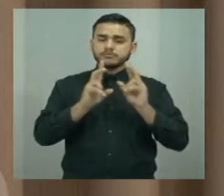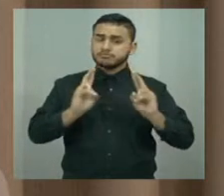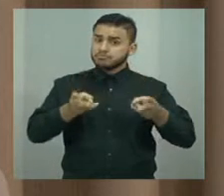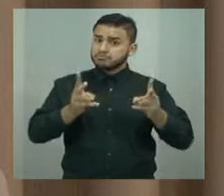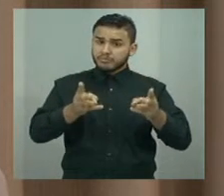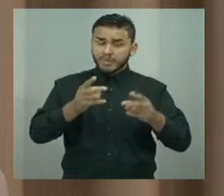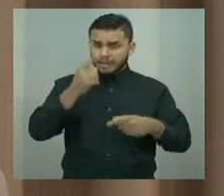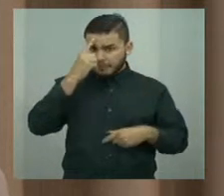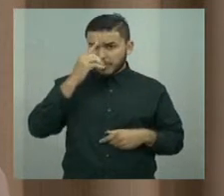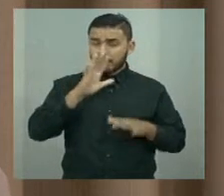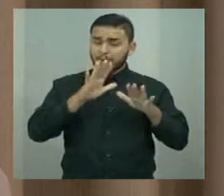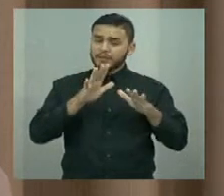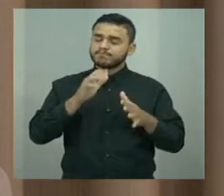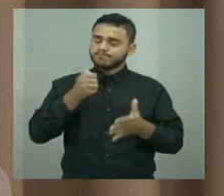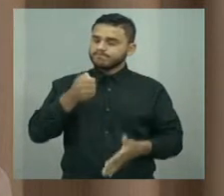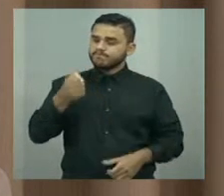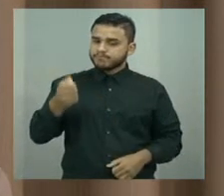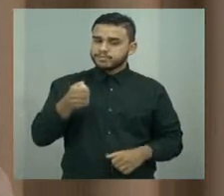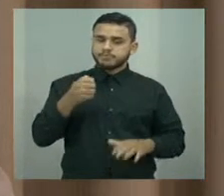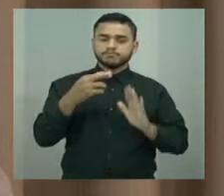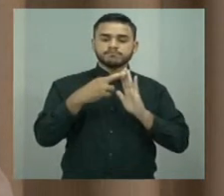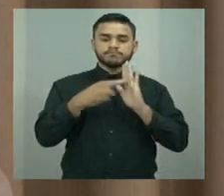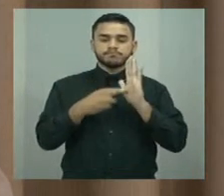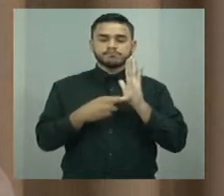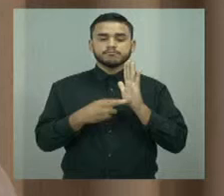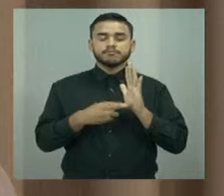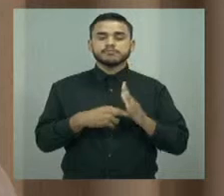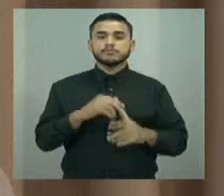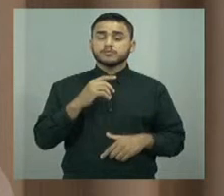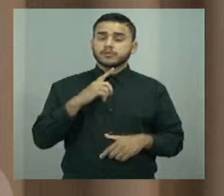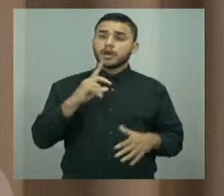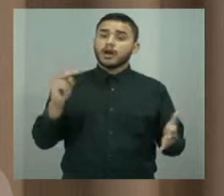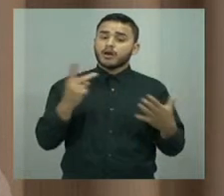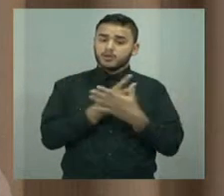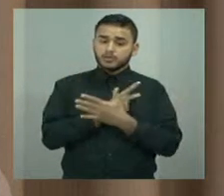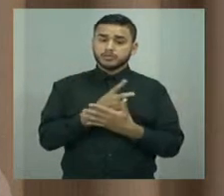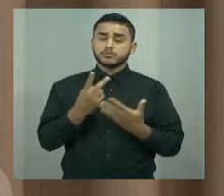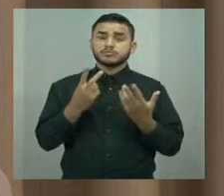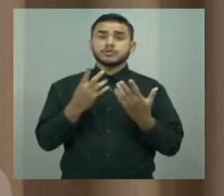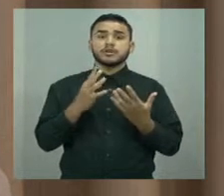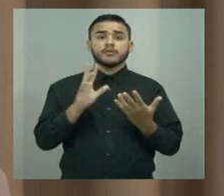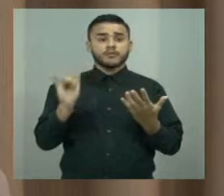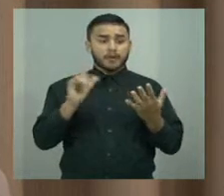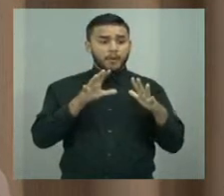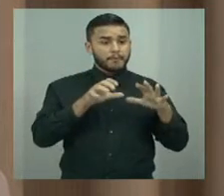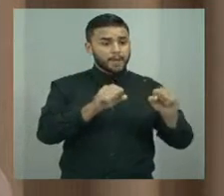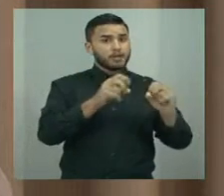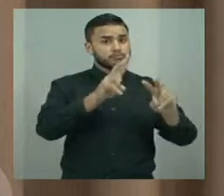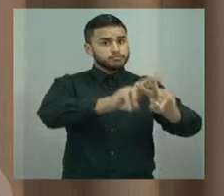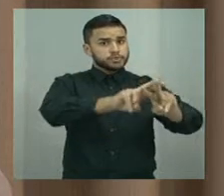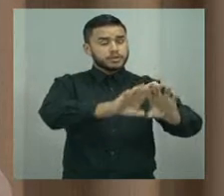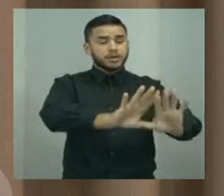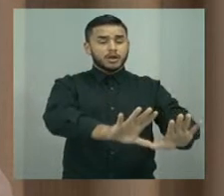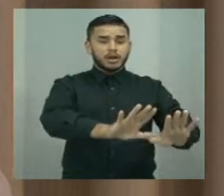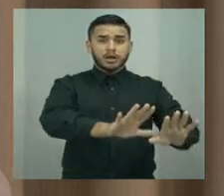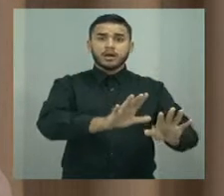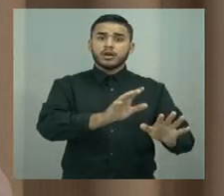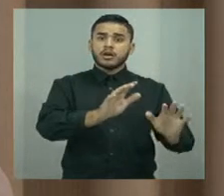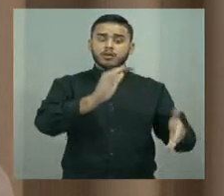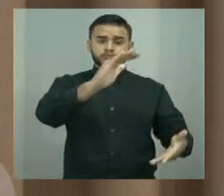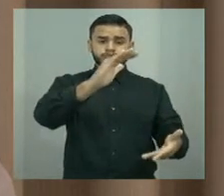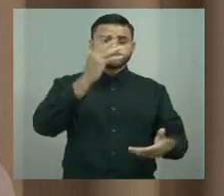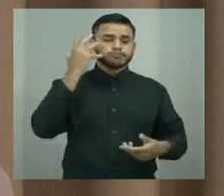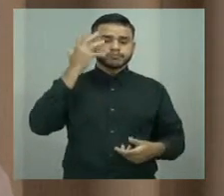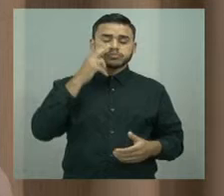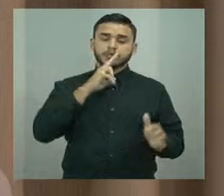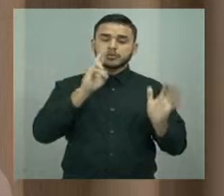muito rigorosa. E tanto que prevê a apreensão de equipamento, assim como a Lei do Paredão prevê, e multas